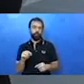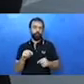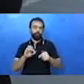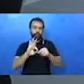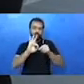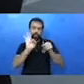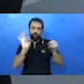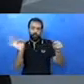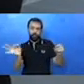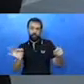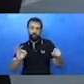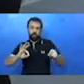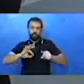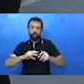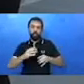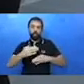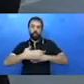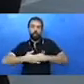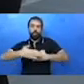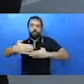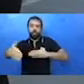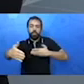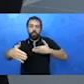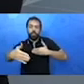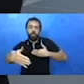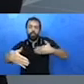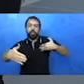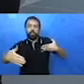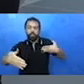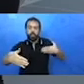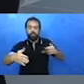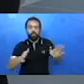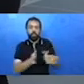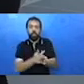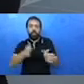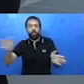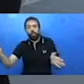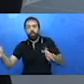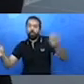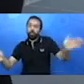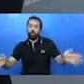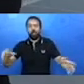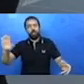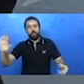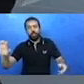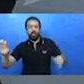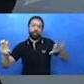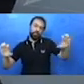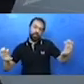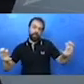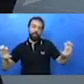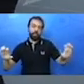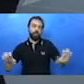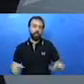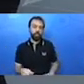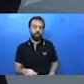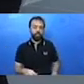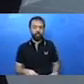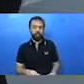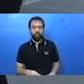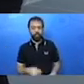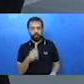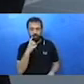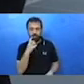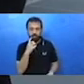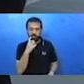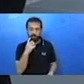entre dois estados, que é aquela linha que fala termina um e começa o outro estado. E lá no